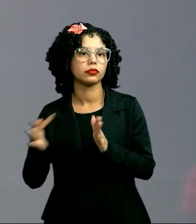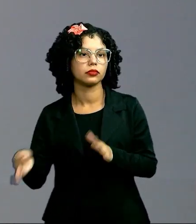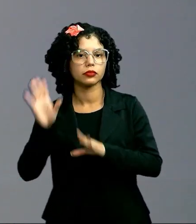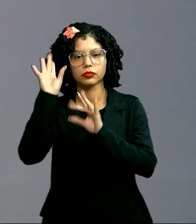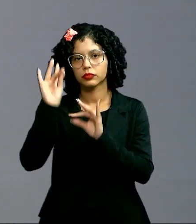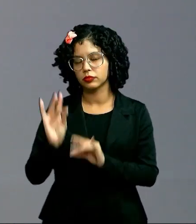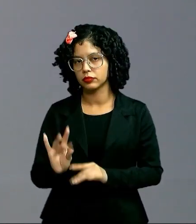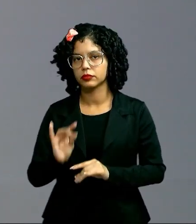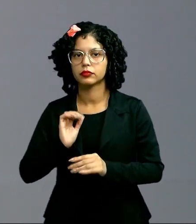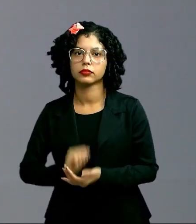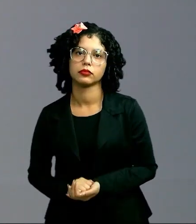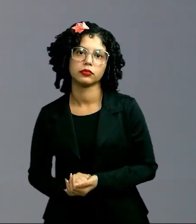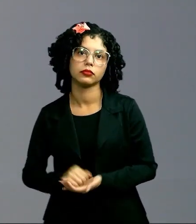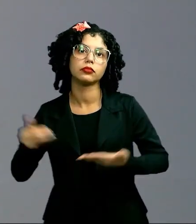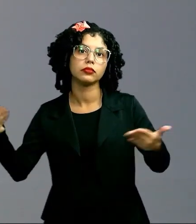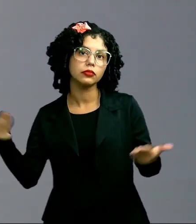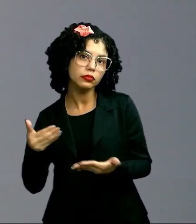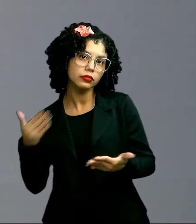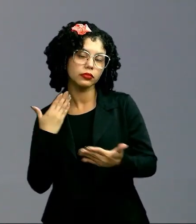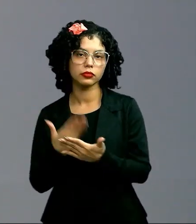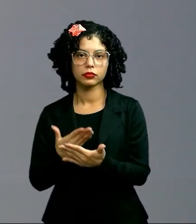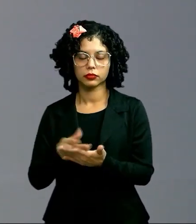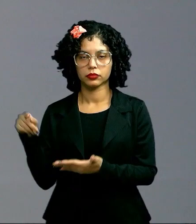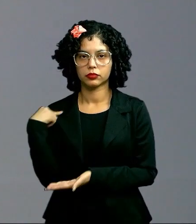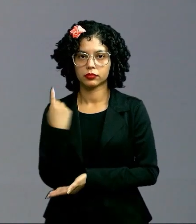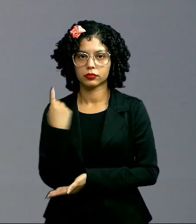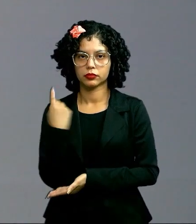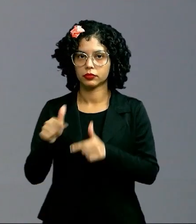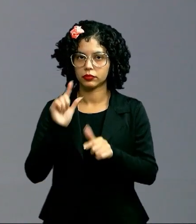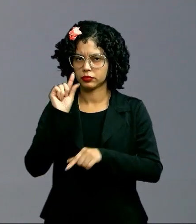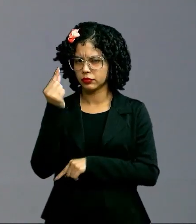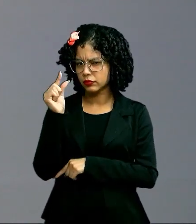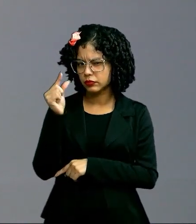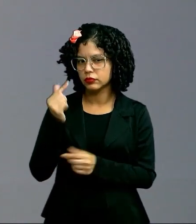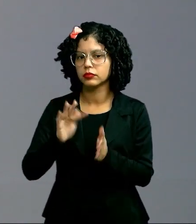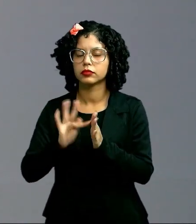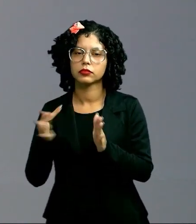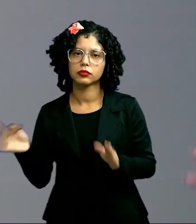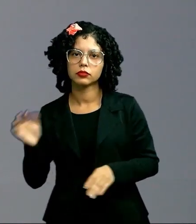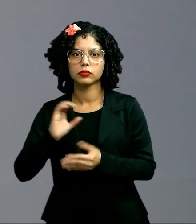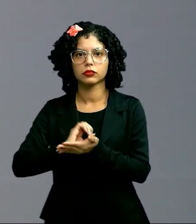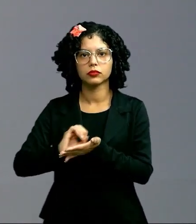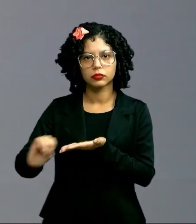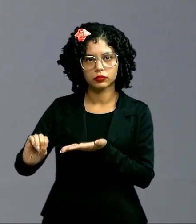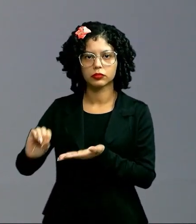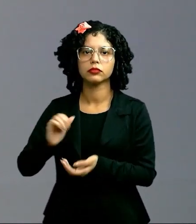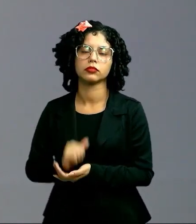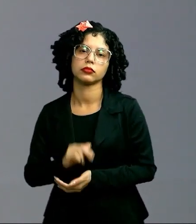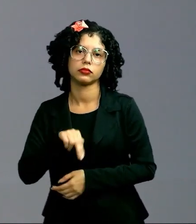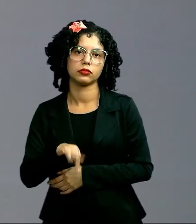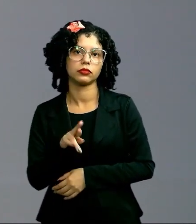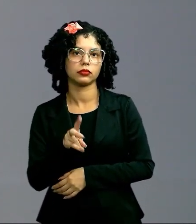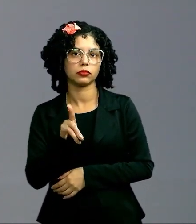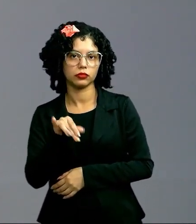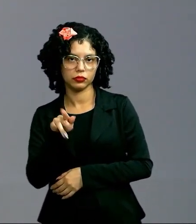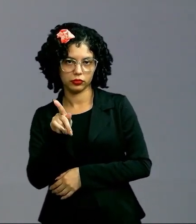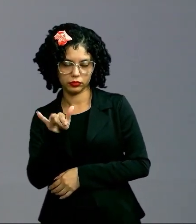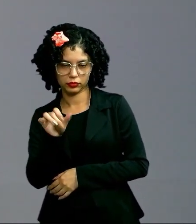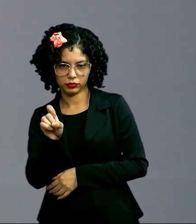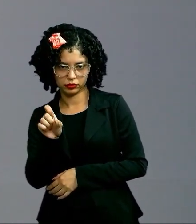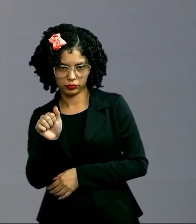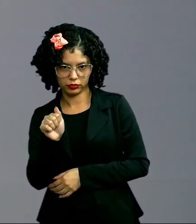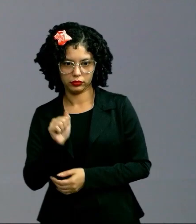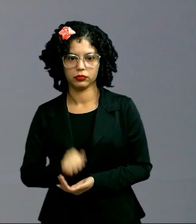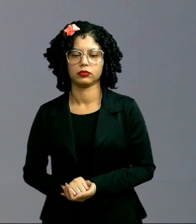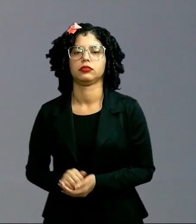orgânicas oxigenadas, e nessa aula de hoje nós vamos trabalhar um pouco das funções orgânicas nitrogenadas. É isso mesmo.